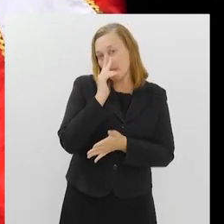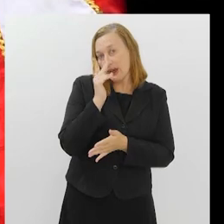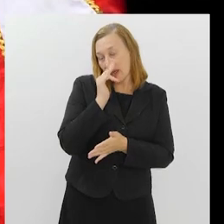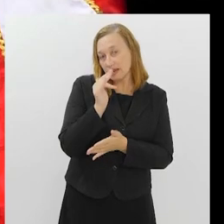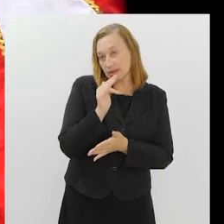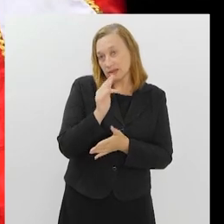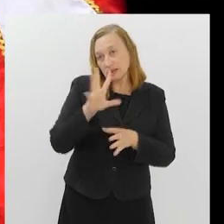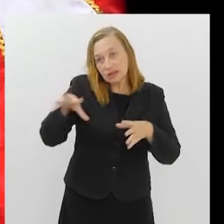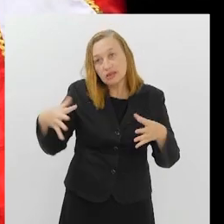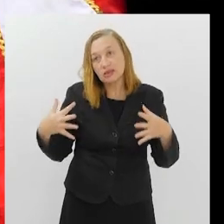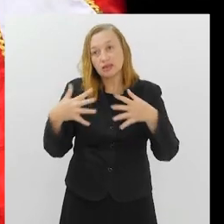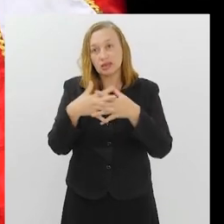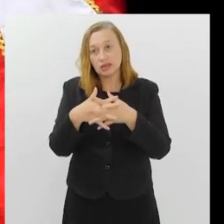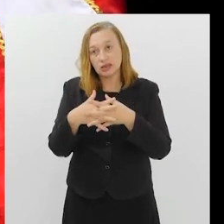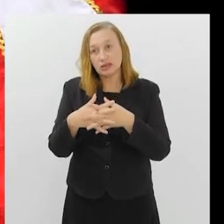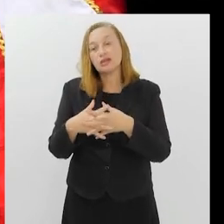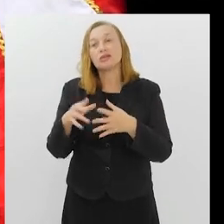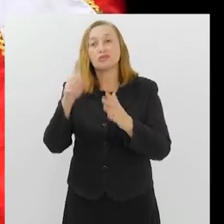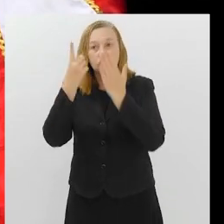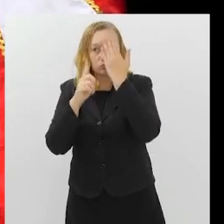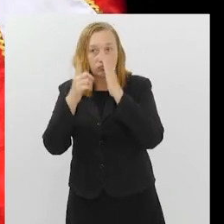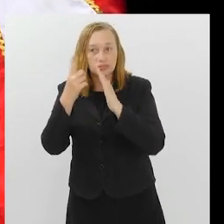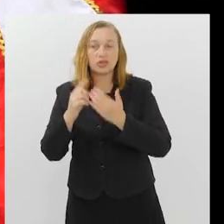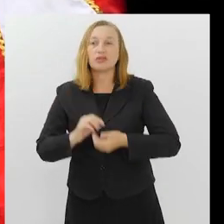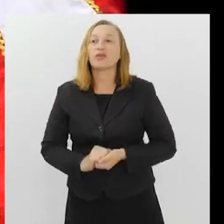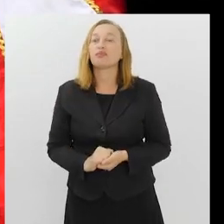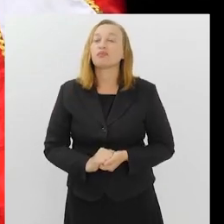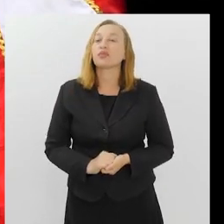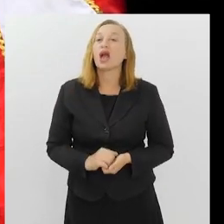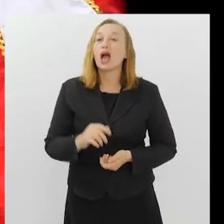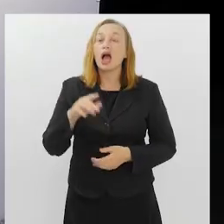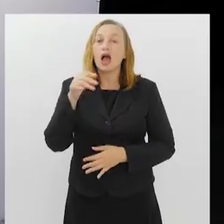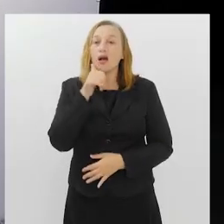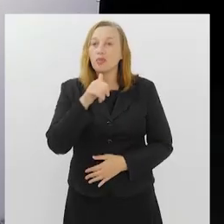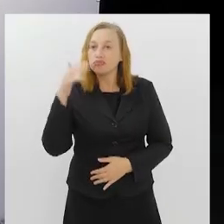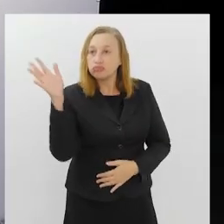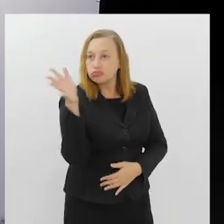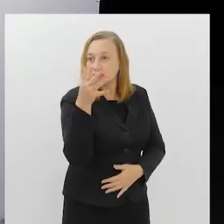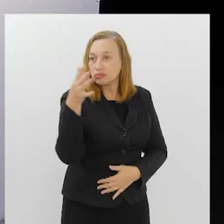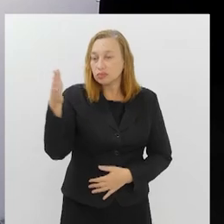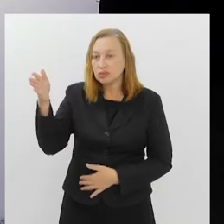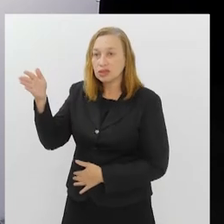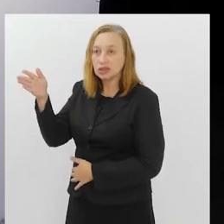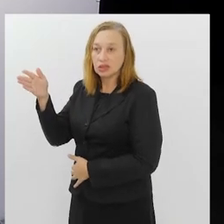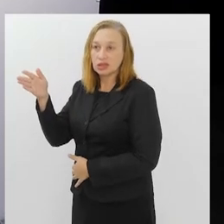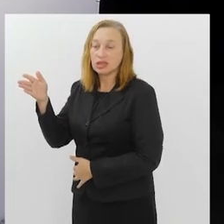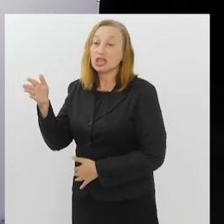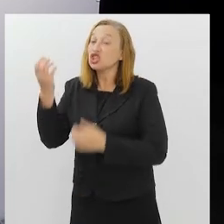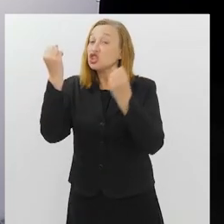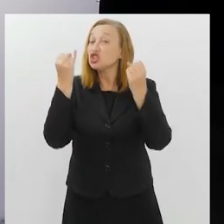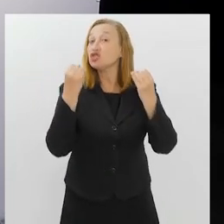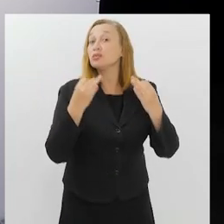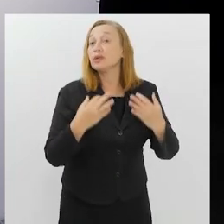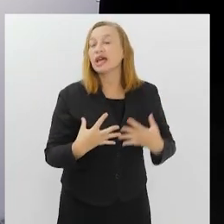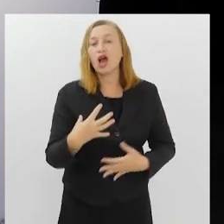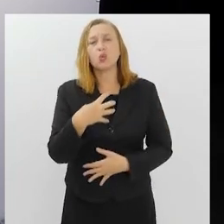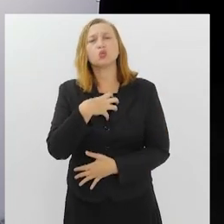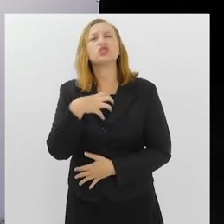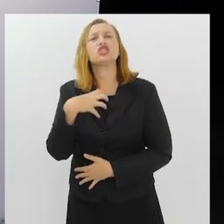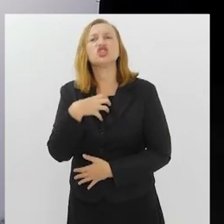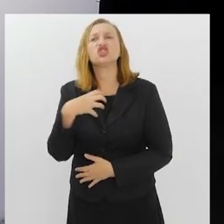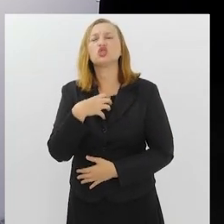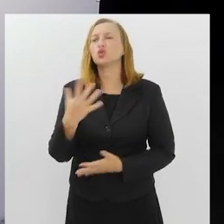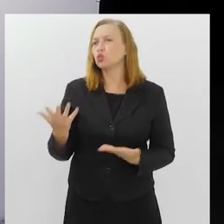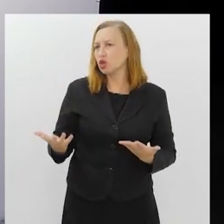outra. Mas tem coisas do balé que agregam muito na dança do casal de mestre porta-bandeira. E a porta-bandeira também tem a obrigação, de vez em quando, de explicar